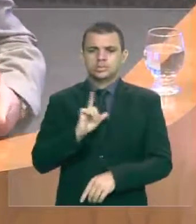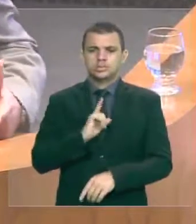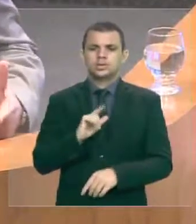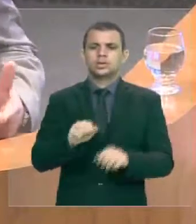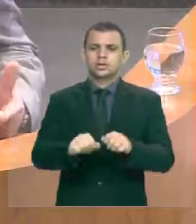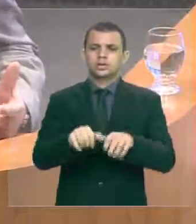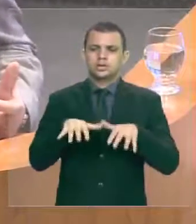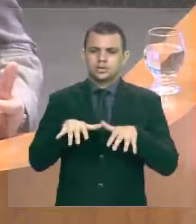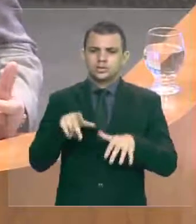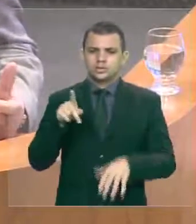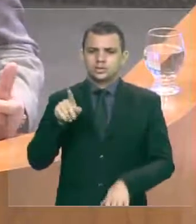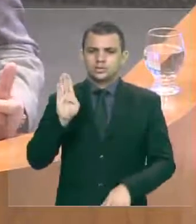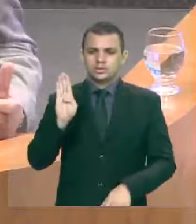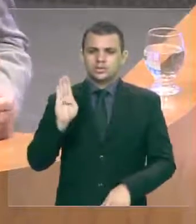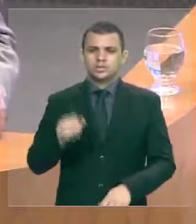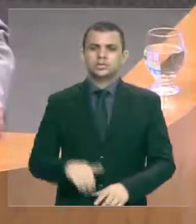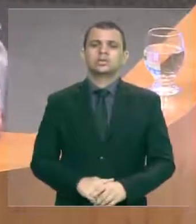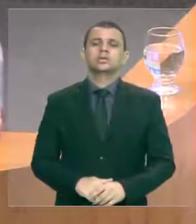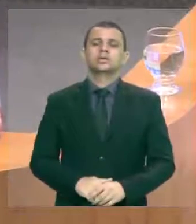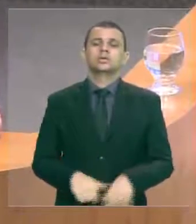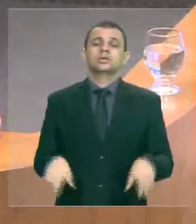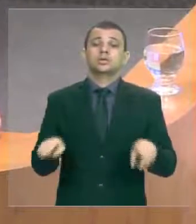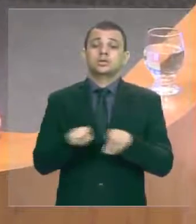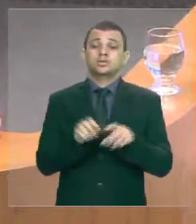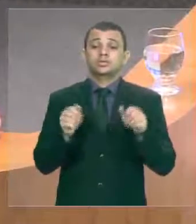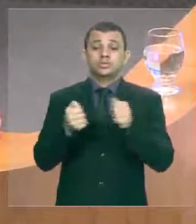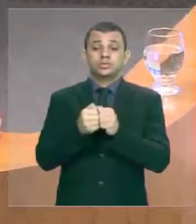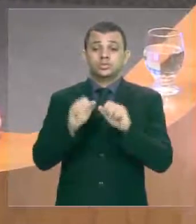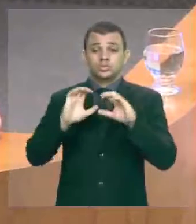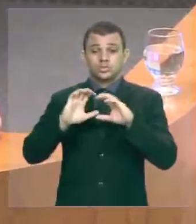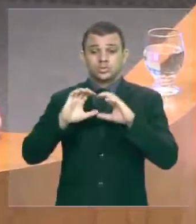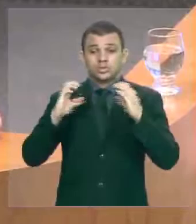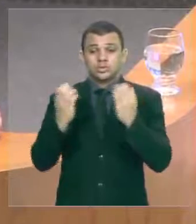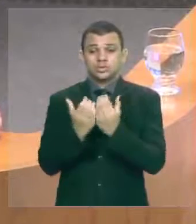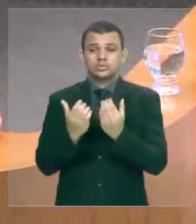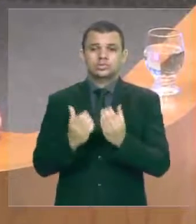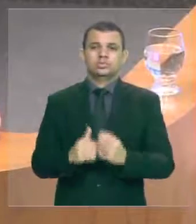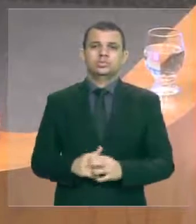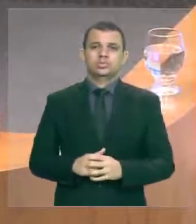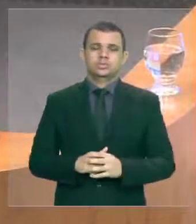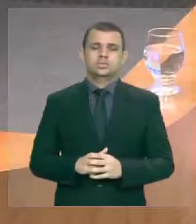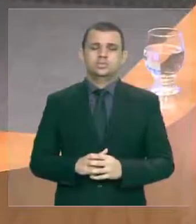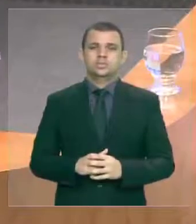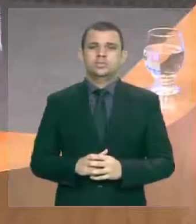audiências públicas com a comunidade,